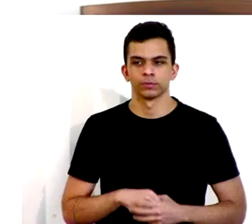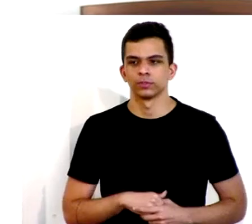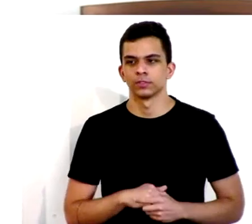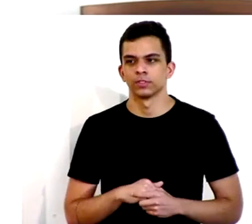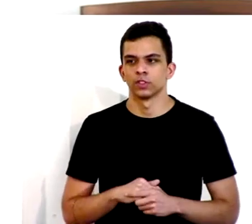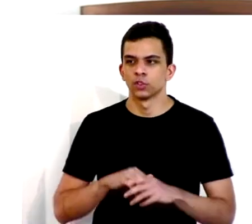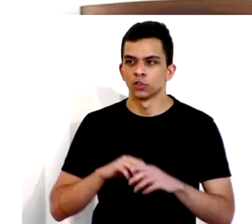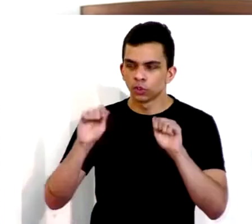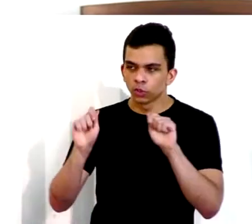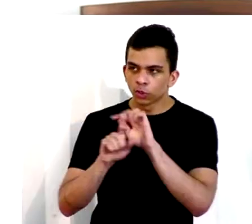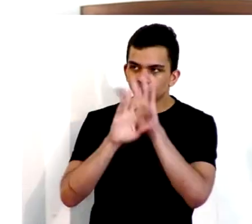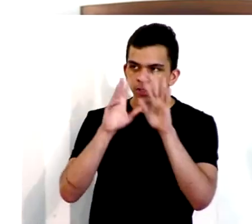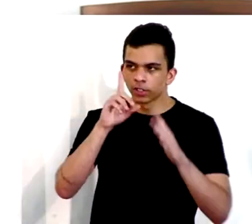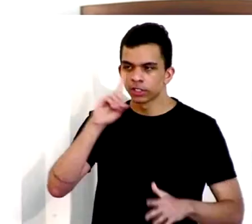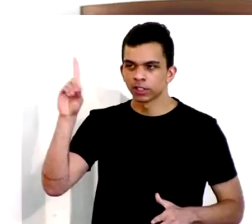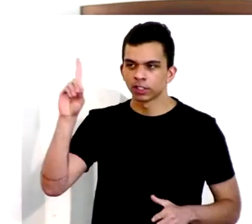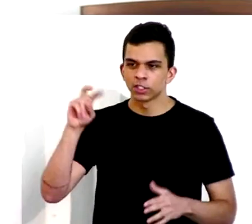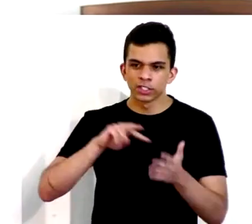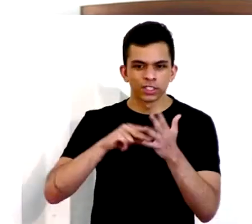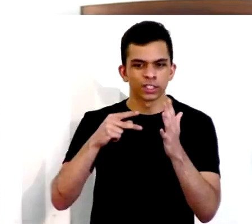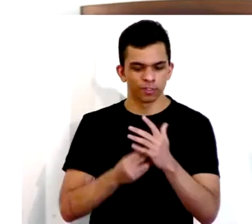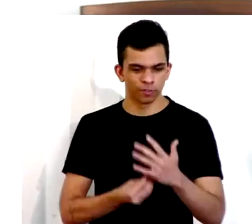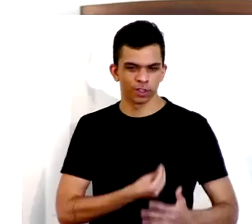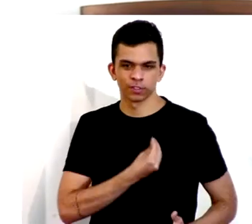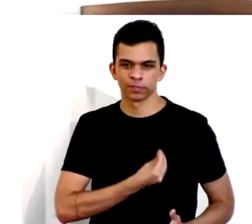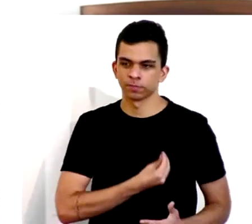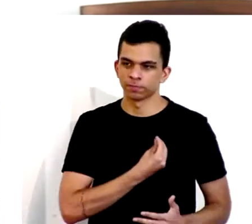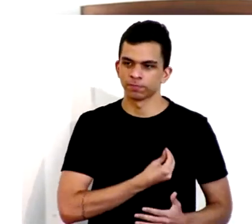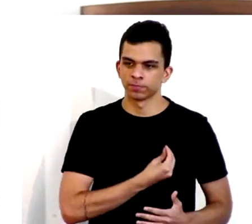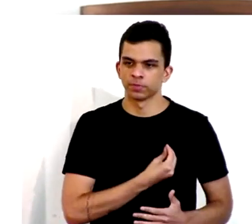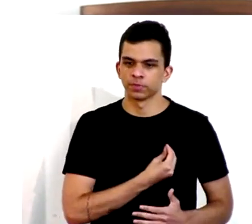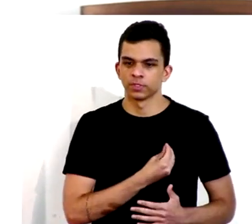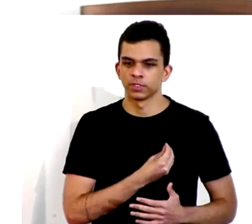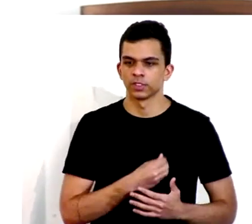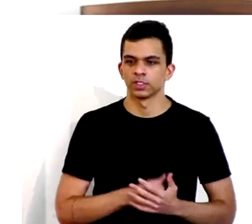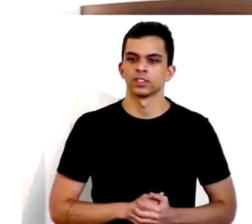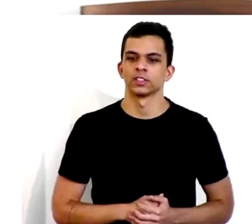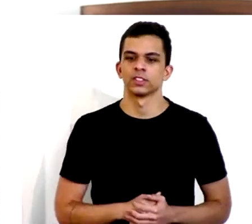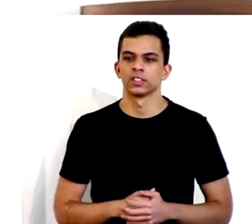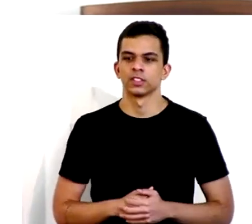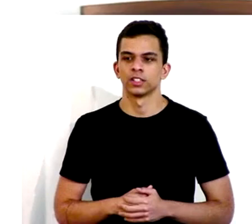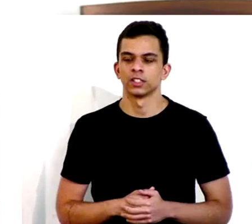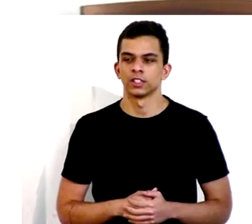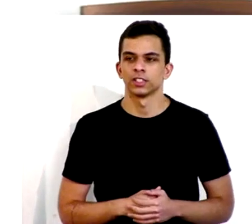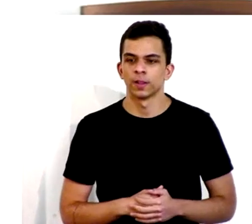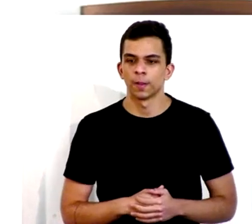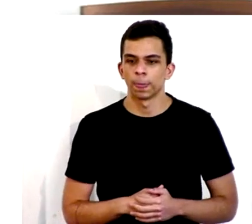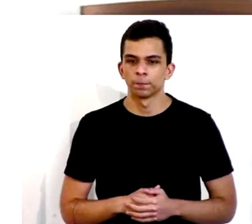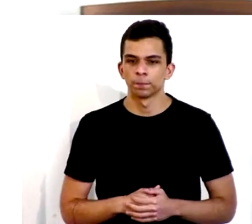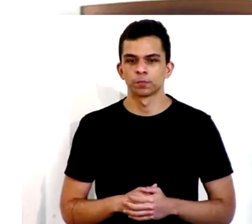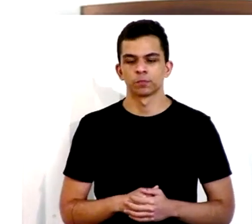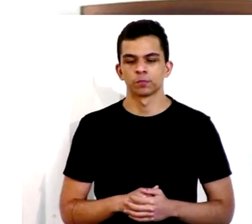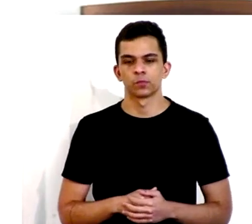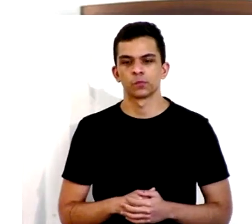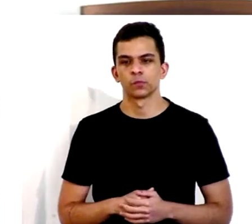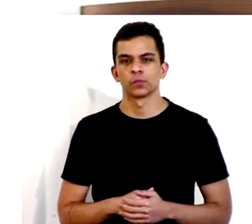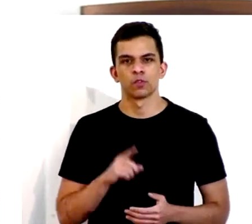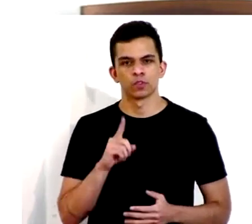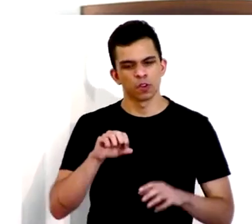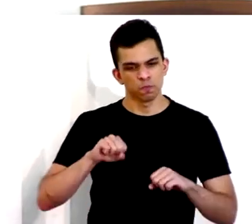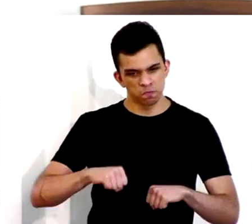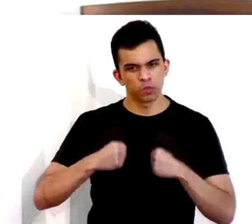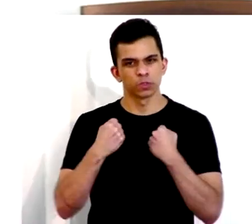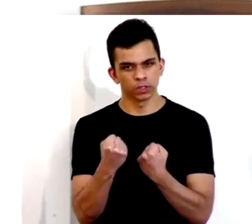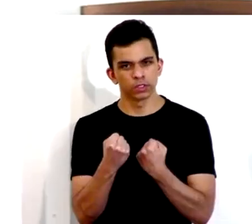Glorificar a Deus é viver o seu propósito e o ideal de vida que ele nos chamou para viver. Você está disposto a fazer isso? Faça isso